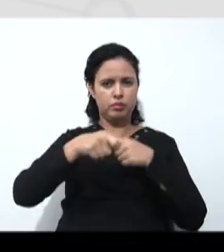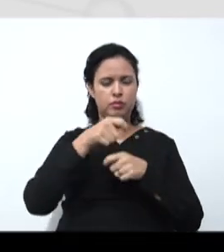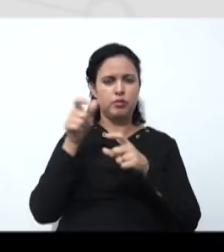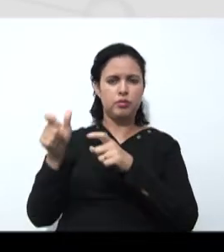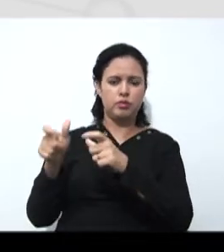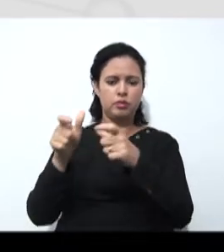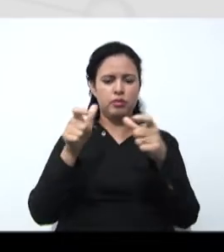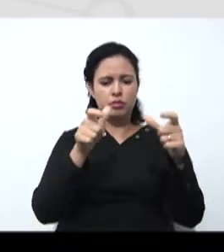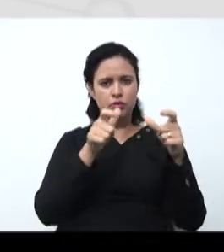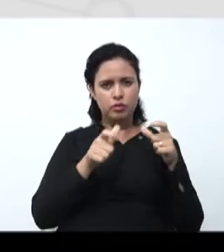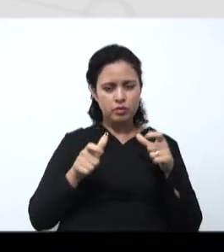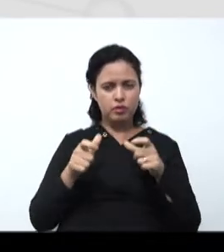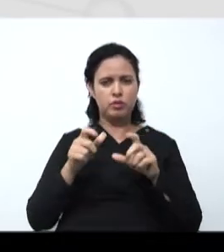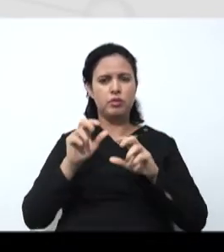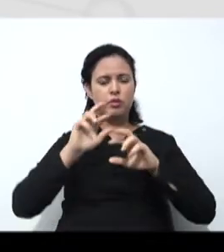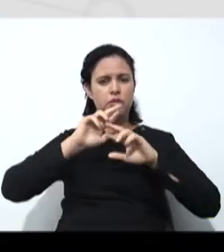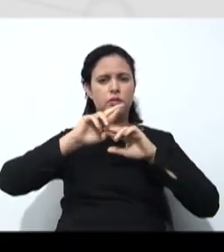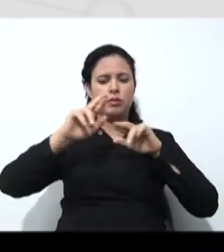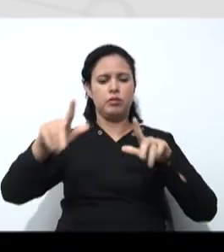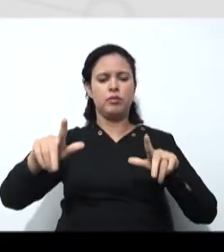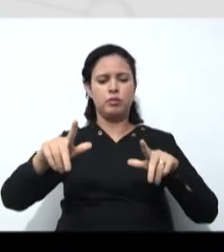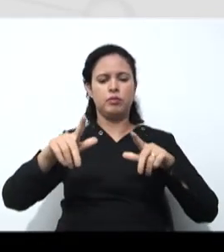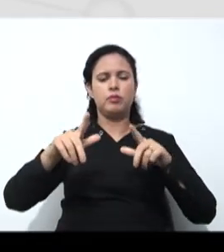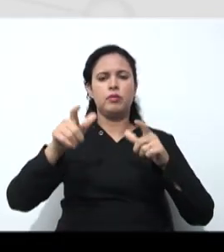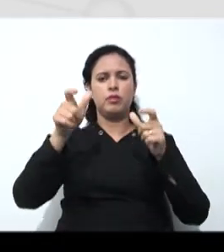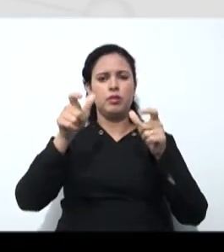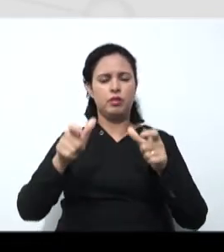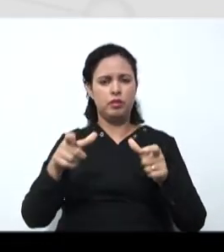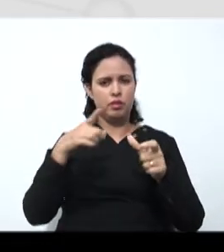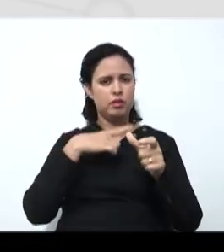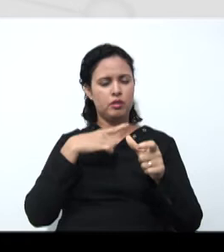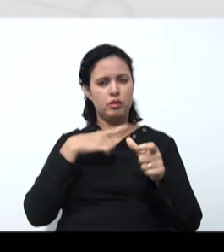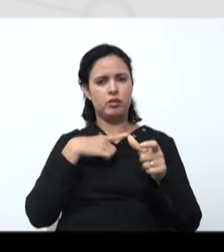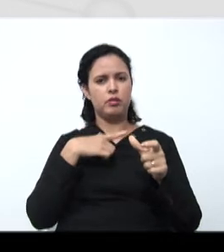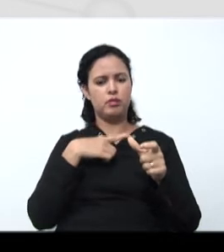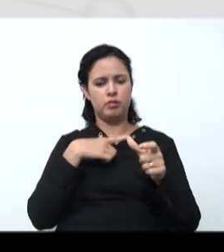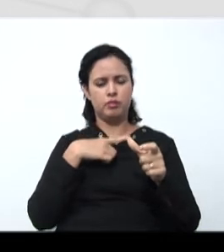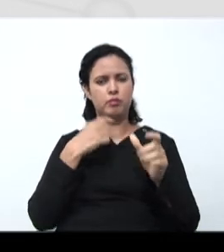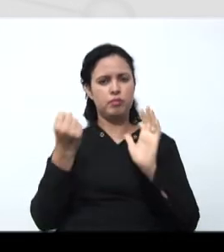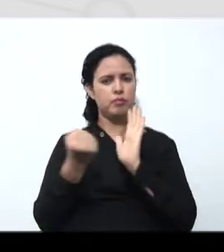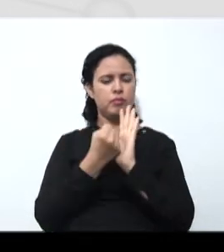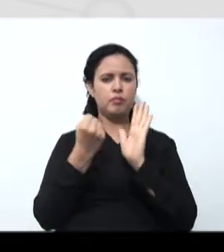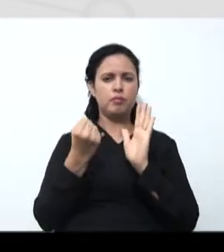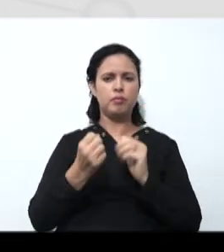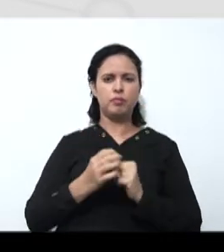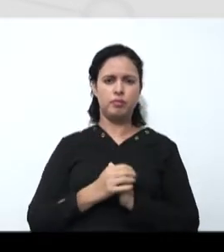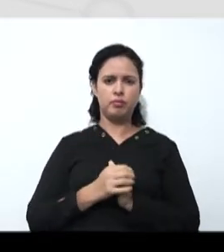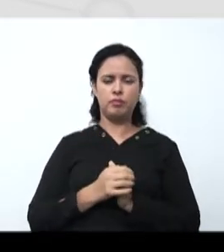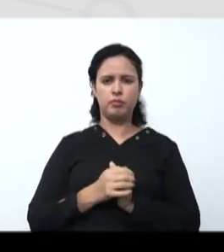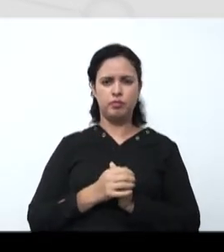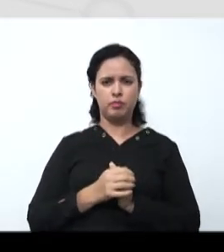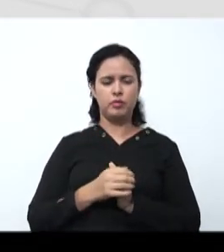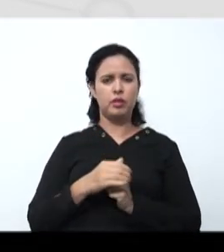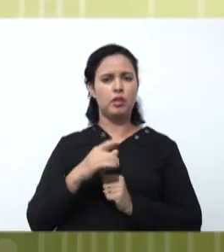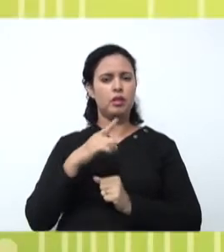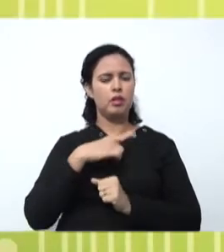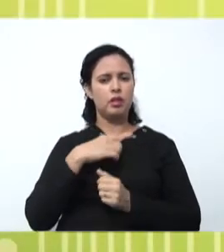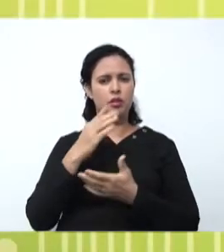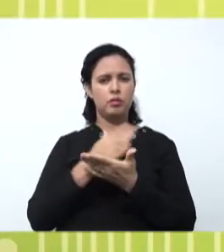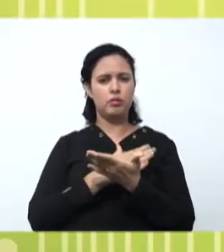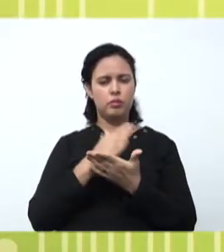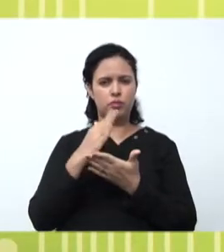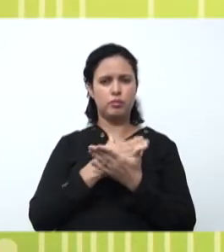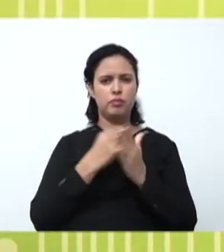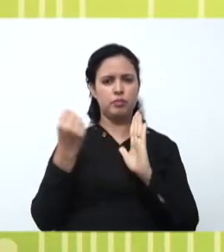diversos locais onde se depara com a marca. Então a gente tem algumas marcas que a gente